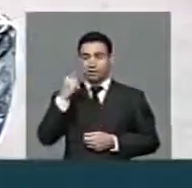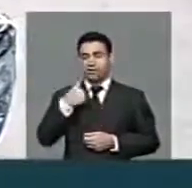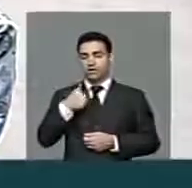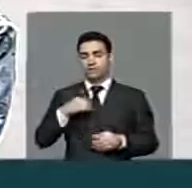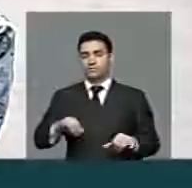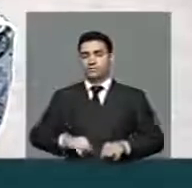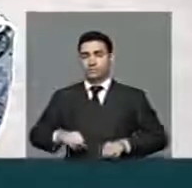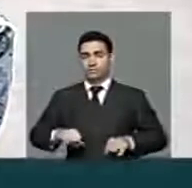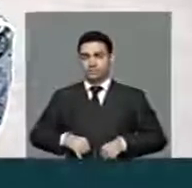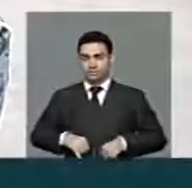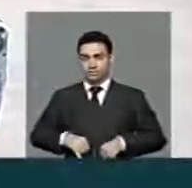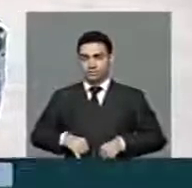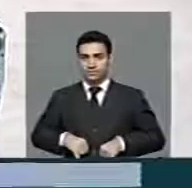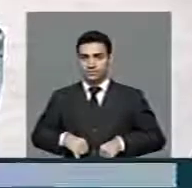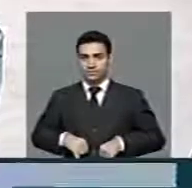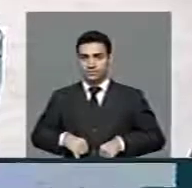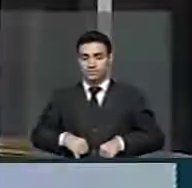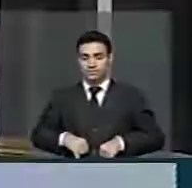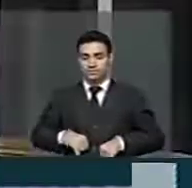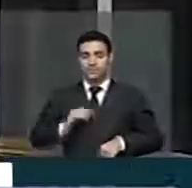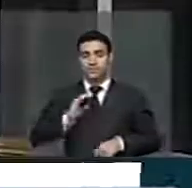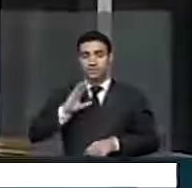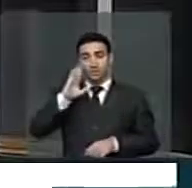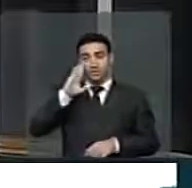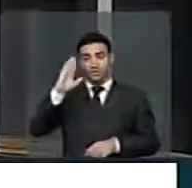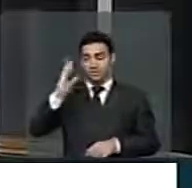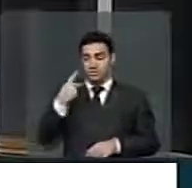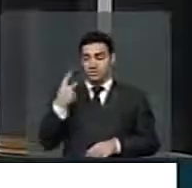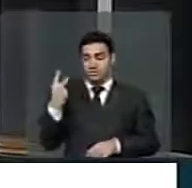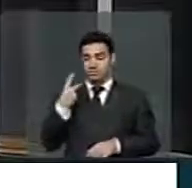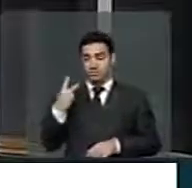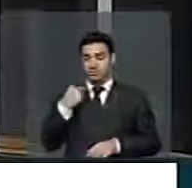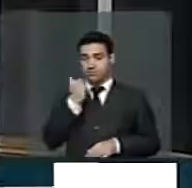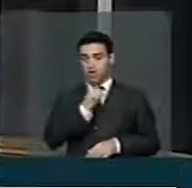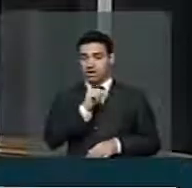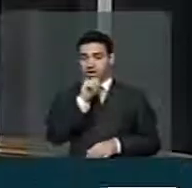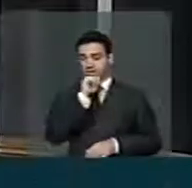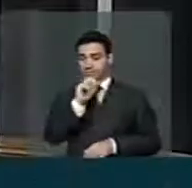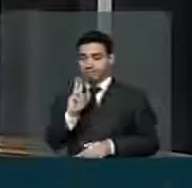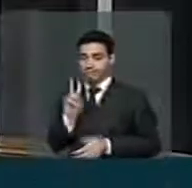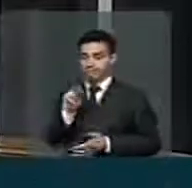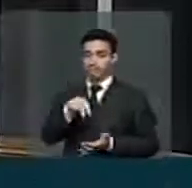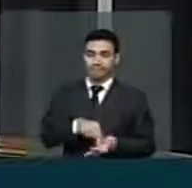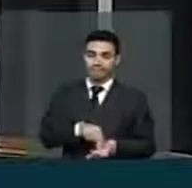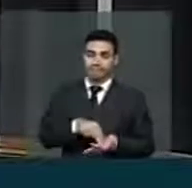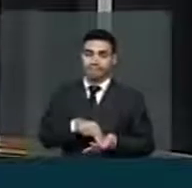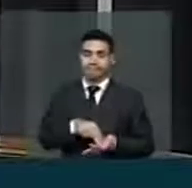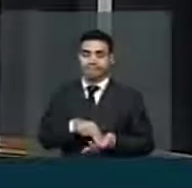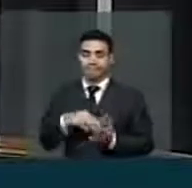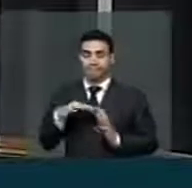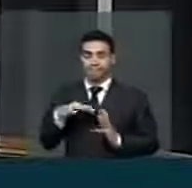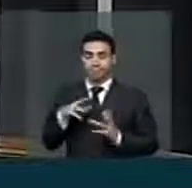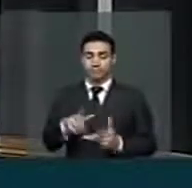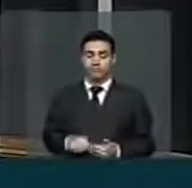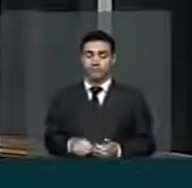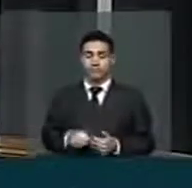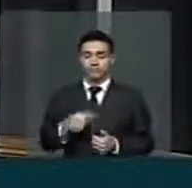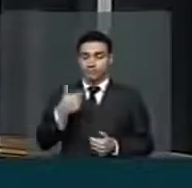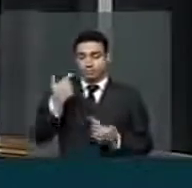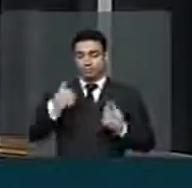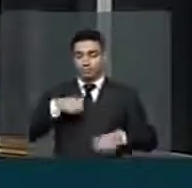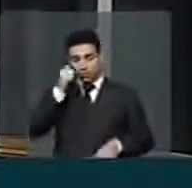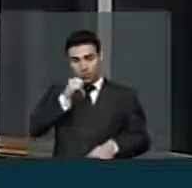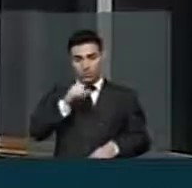novamente, principalmente que nós somos mães, que viemos a este mundo para ser mãe